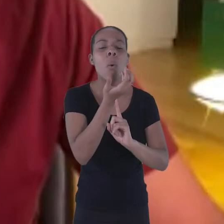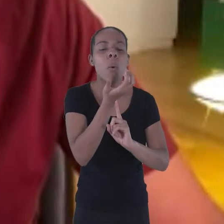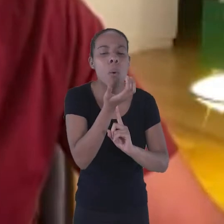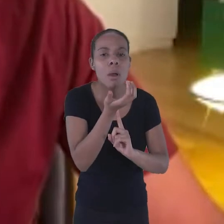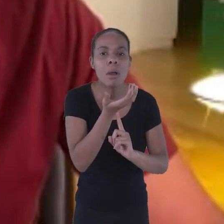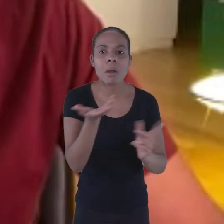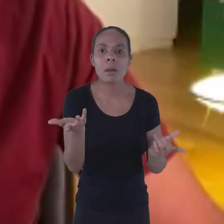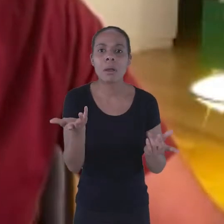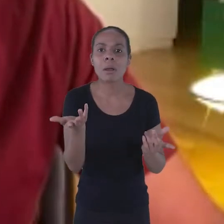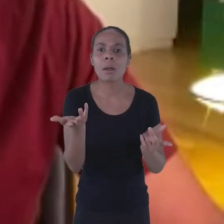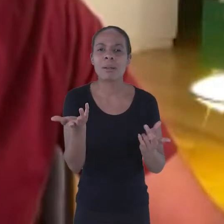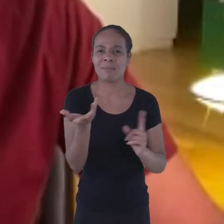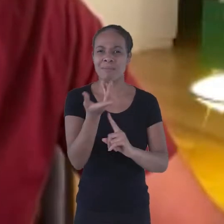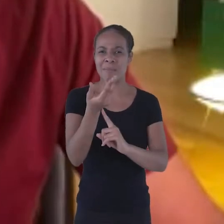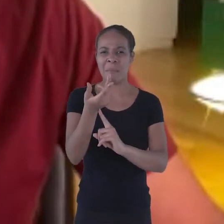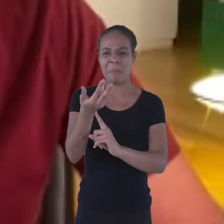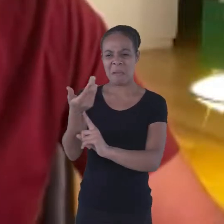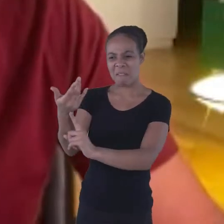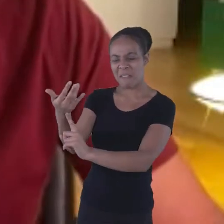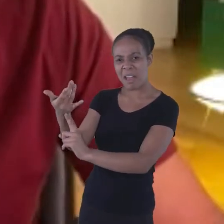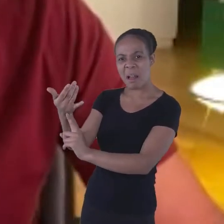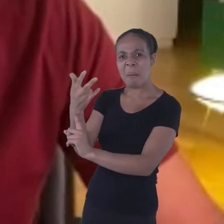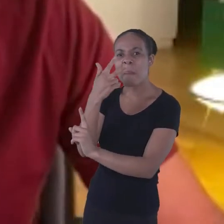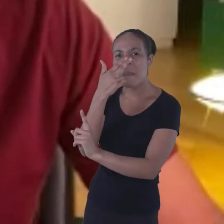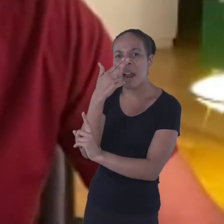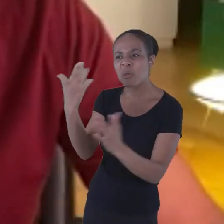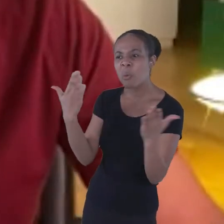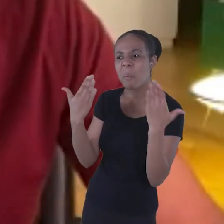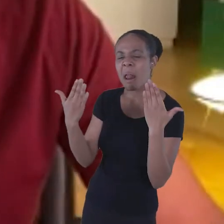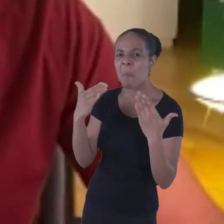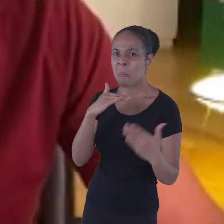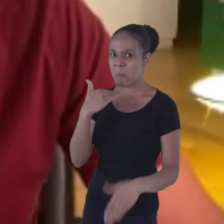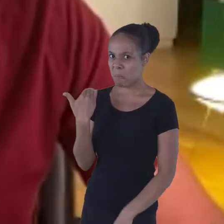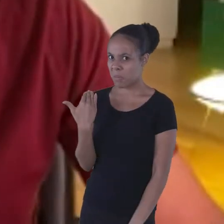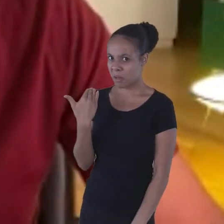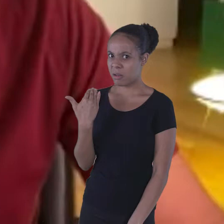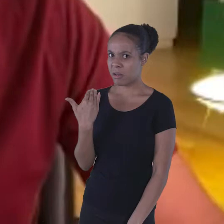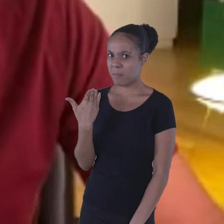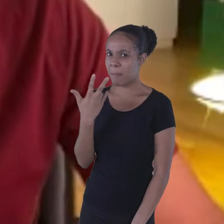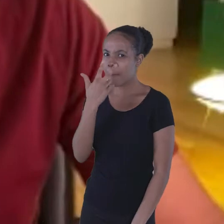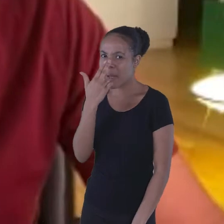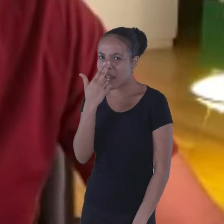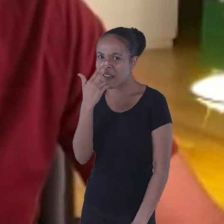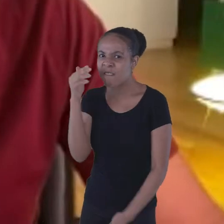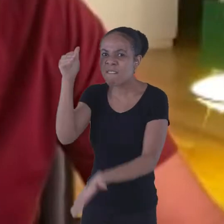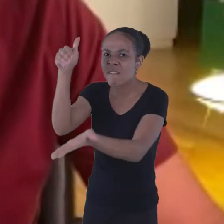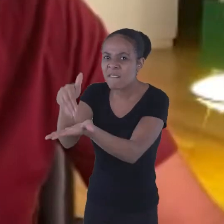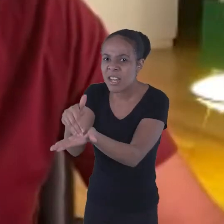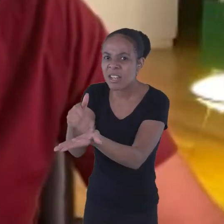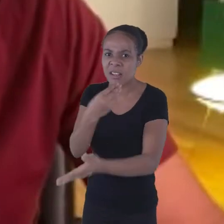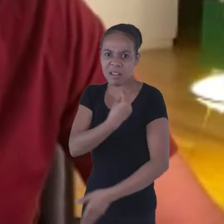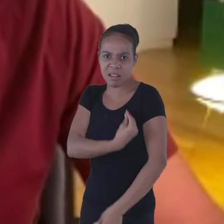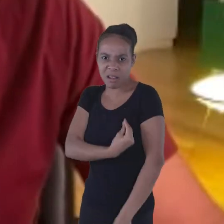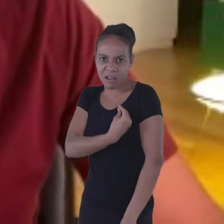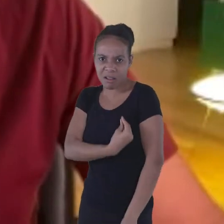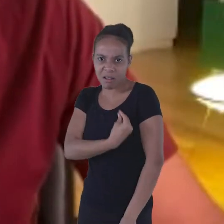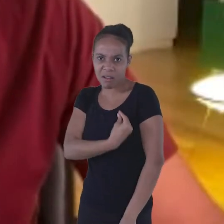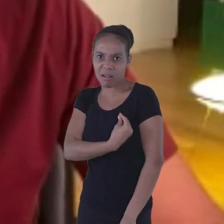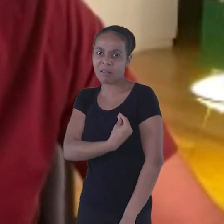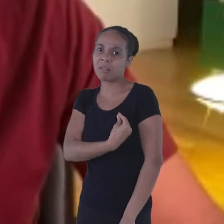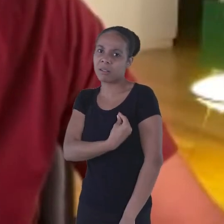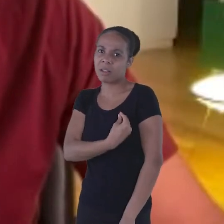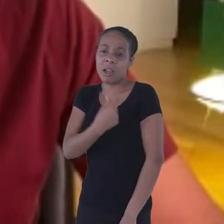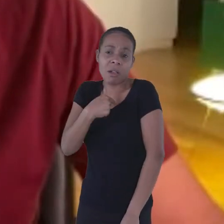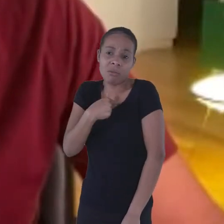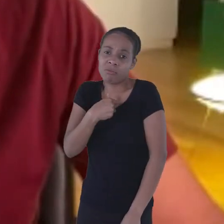apagada combina mais com morte, com fim, do que com vida. Mesmo sem concordar, assopro, e